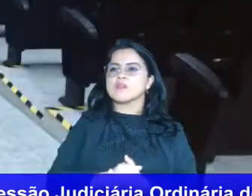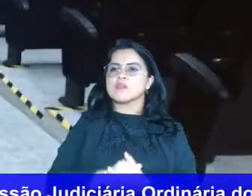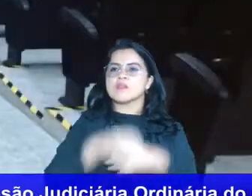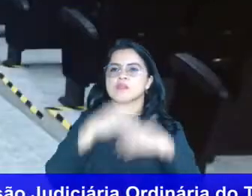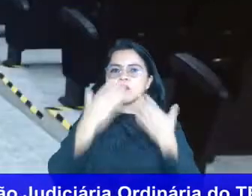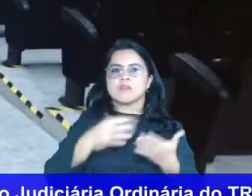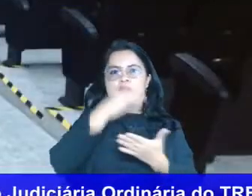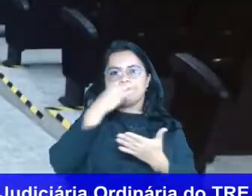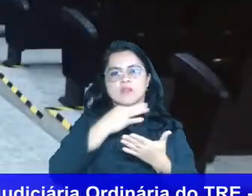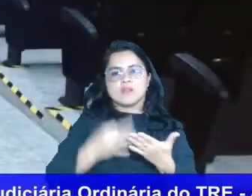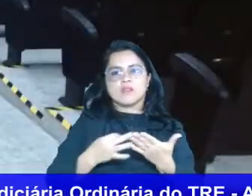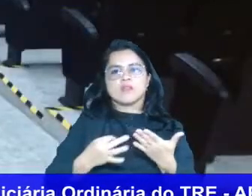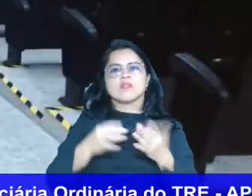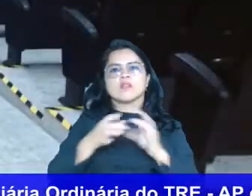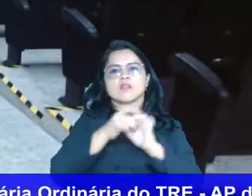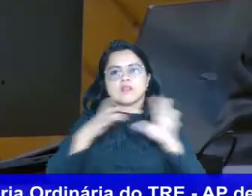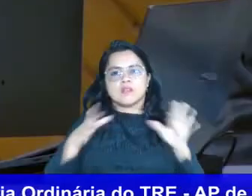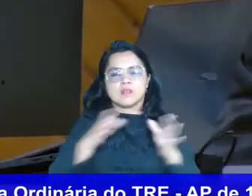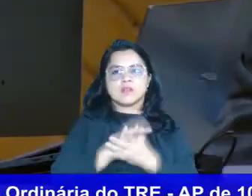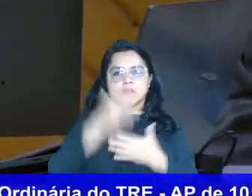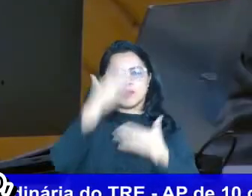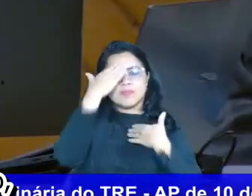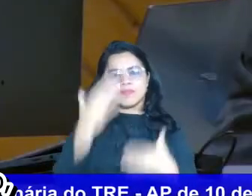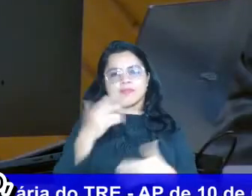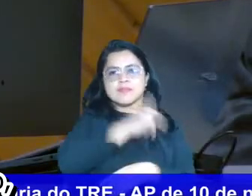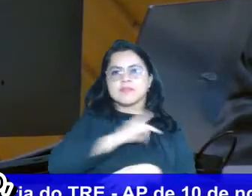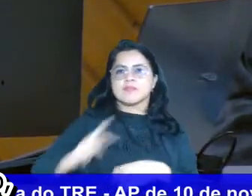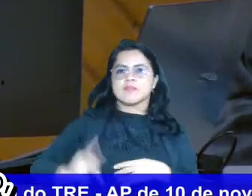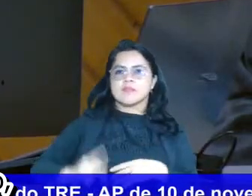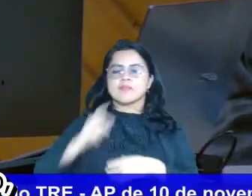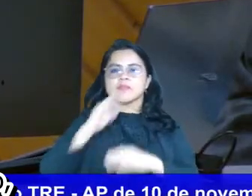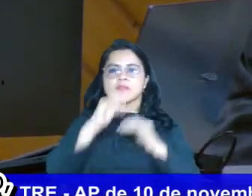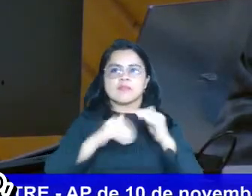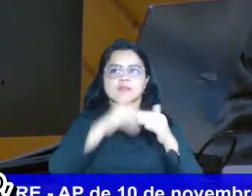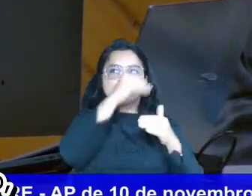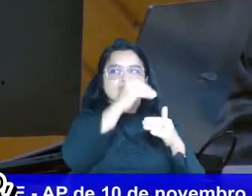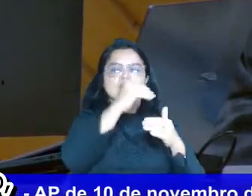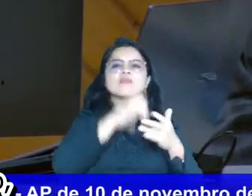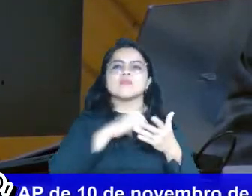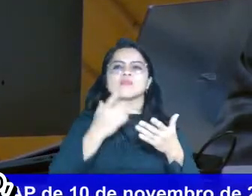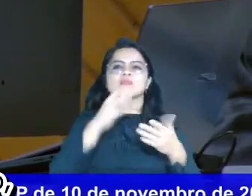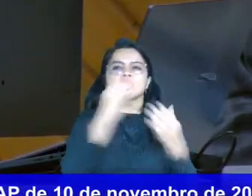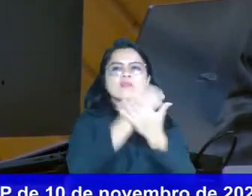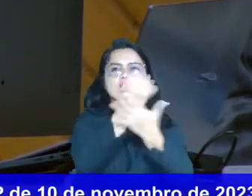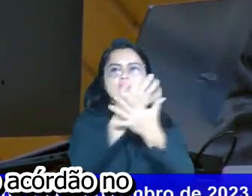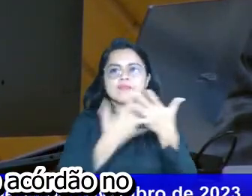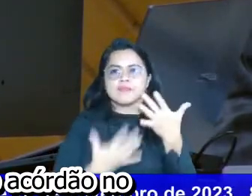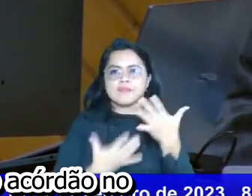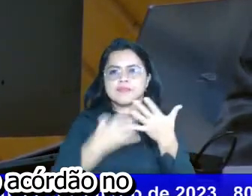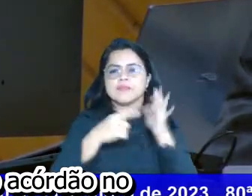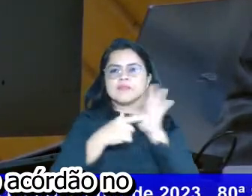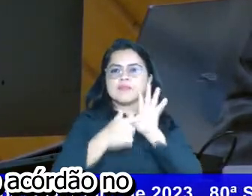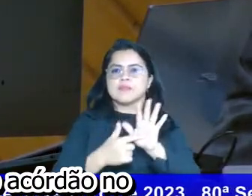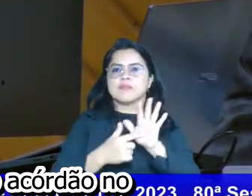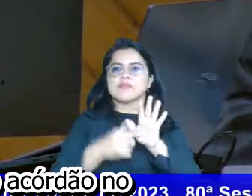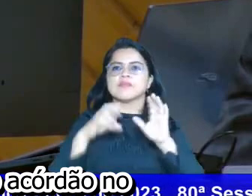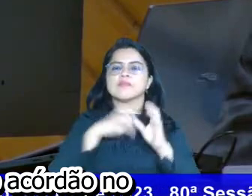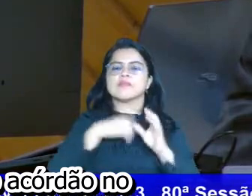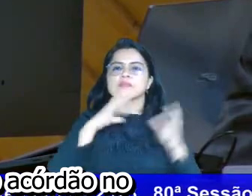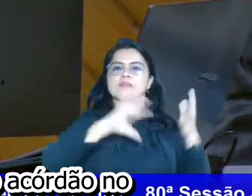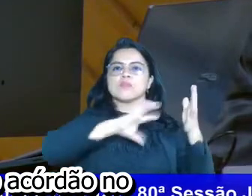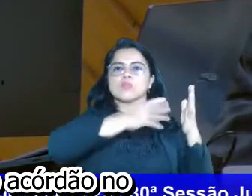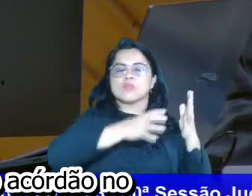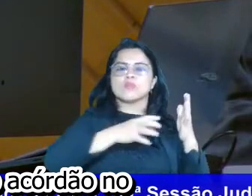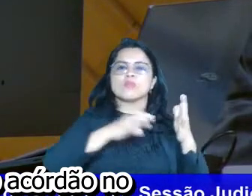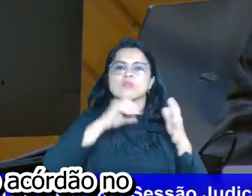Ilustre relatora com a palavra. Obrigada, presidente. Cuidos autos de embargos de declaração opostos pela coligação Amapá